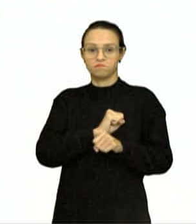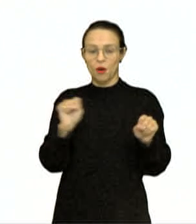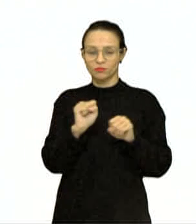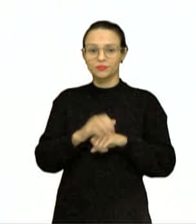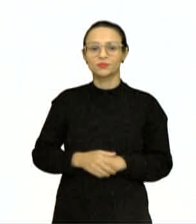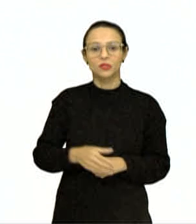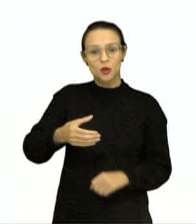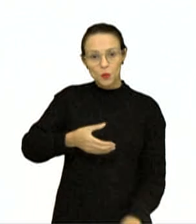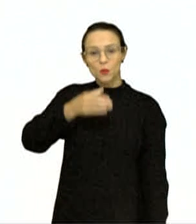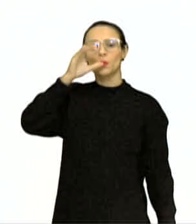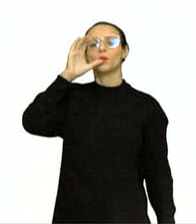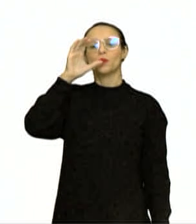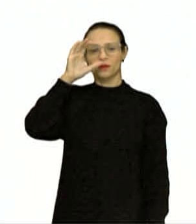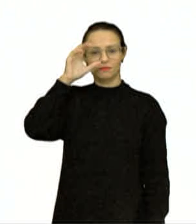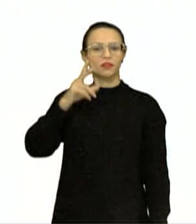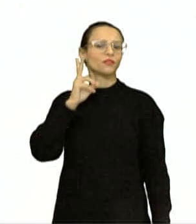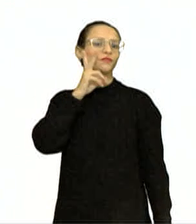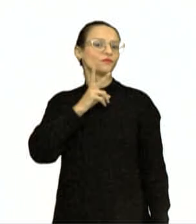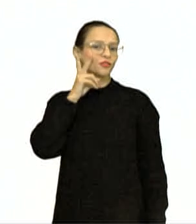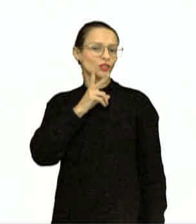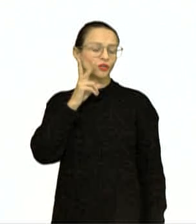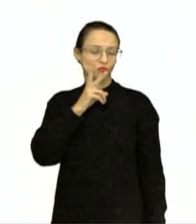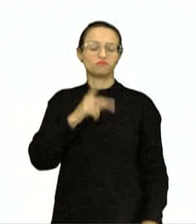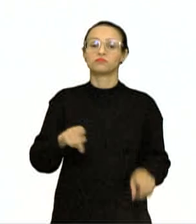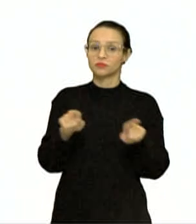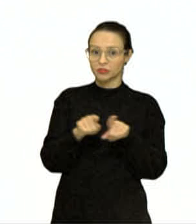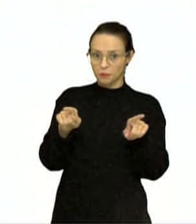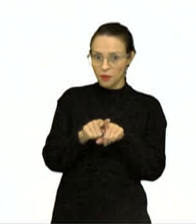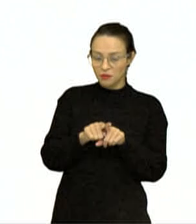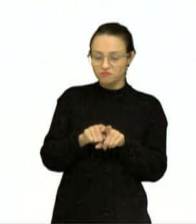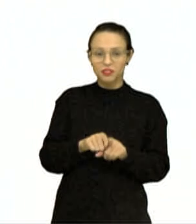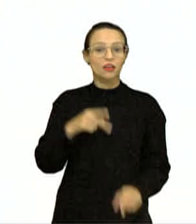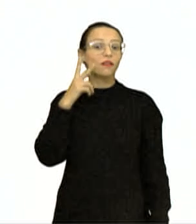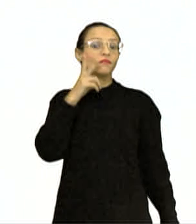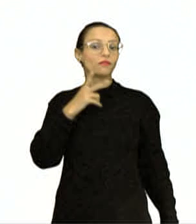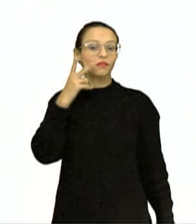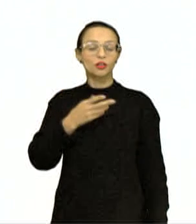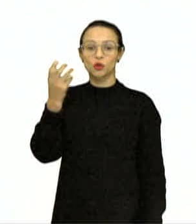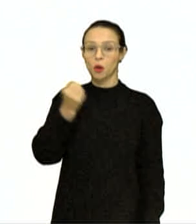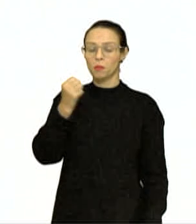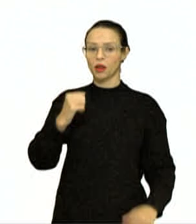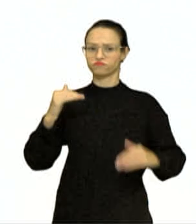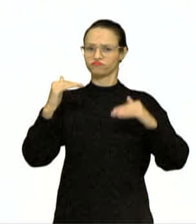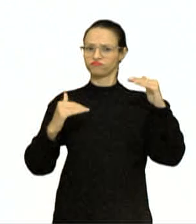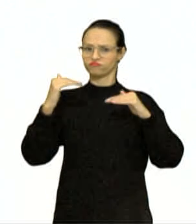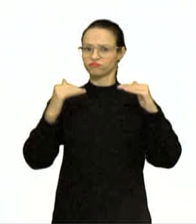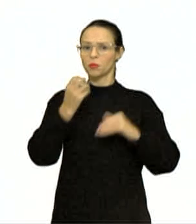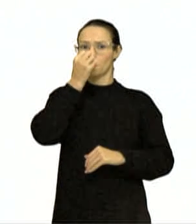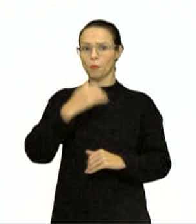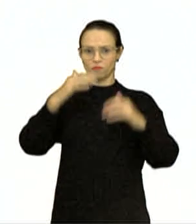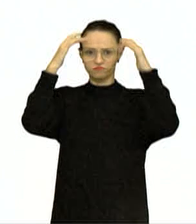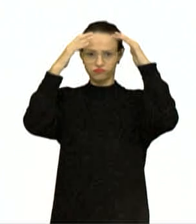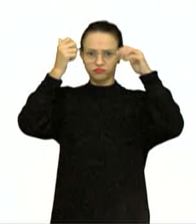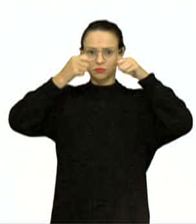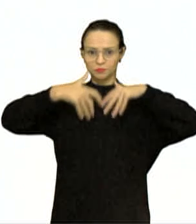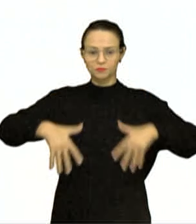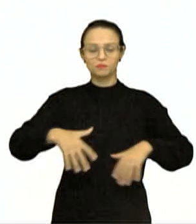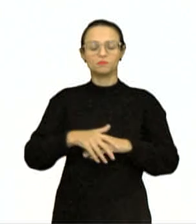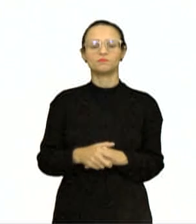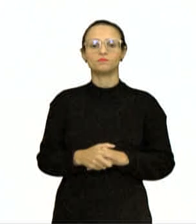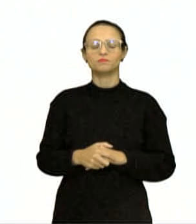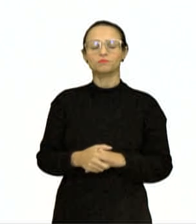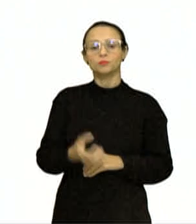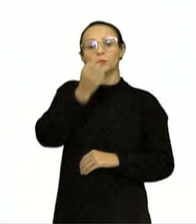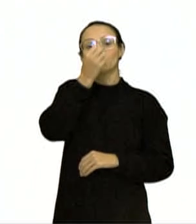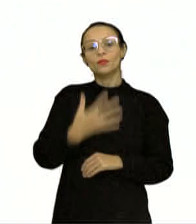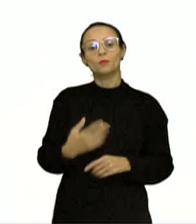vinho tinto também. Uma de vinho branco estabiliza o sistema nervoso. O benefício